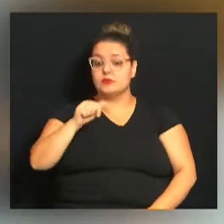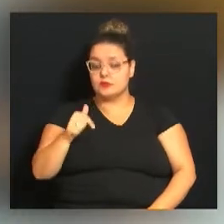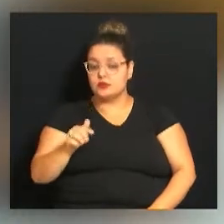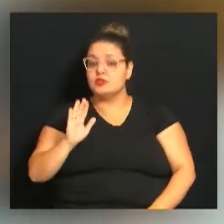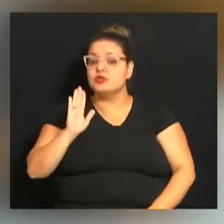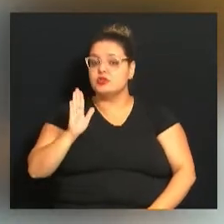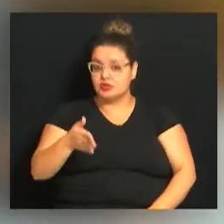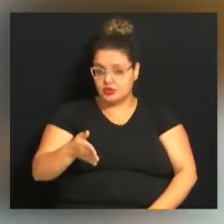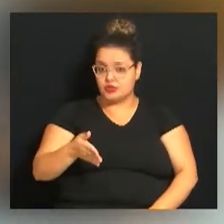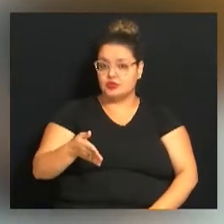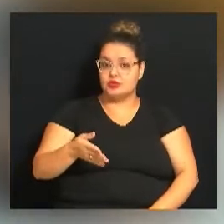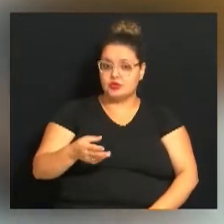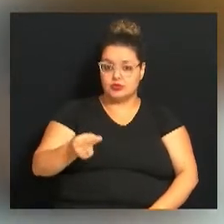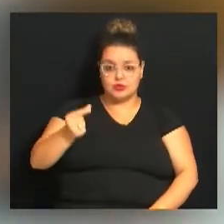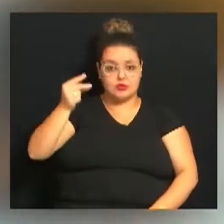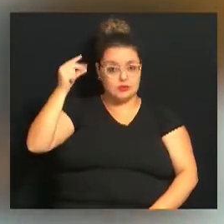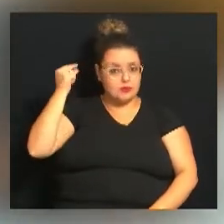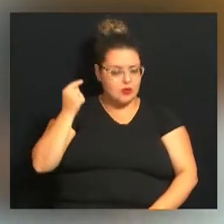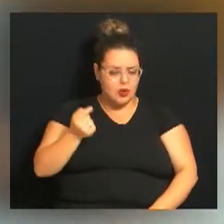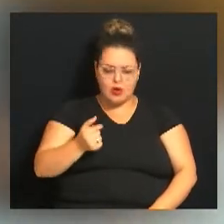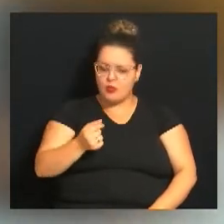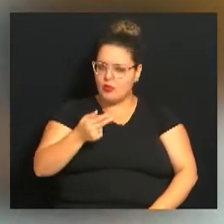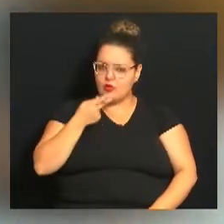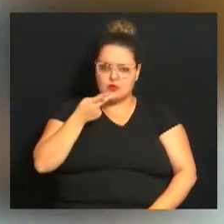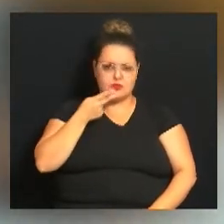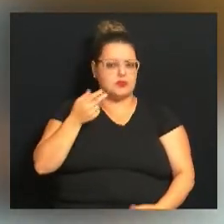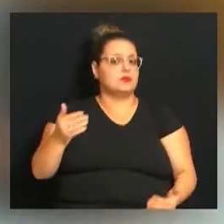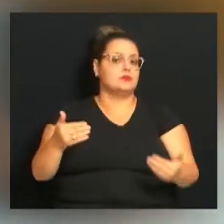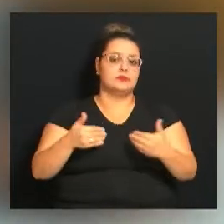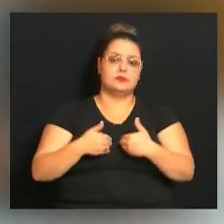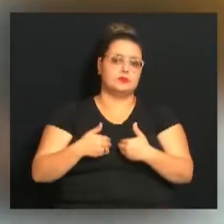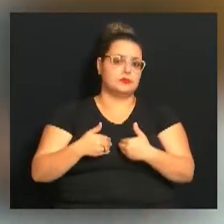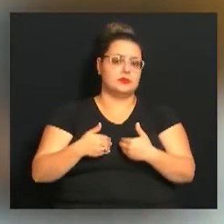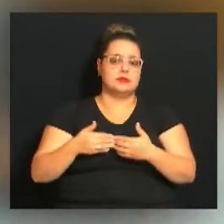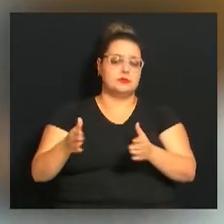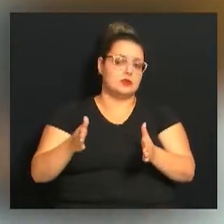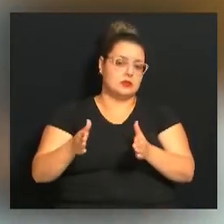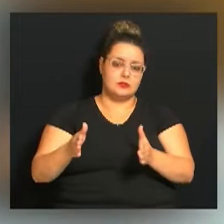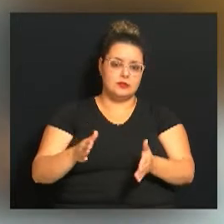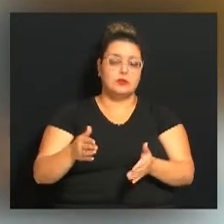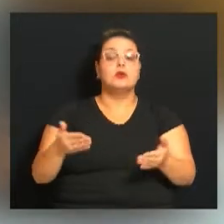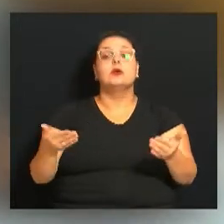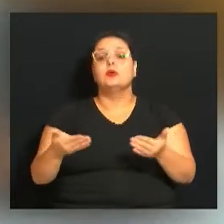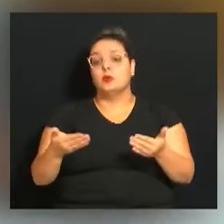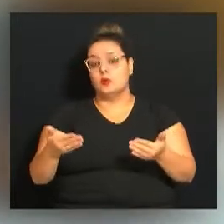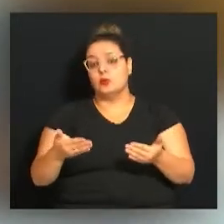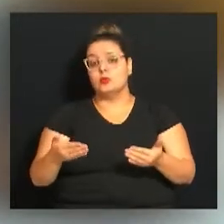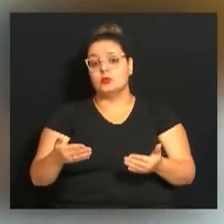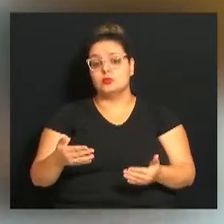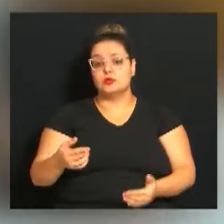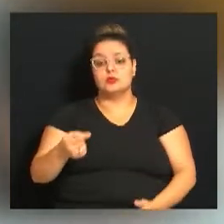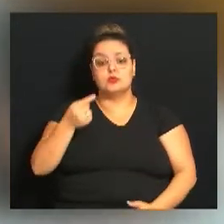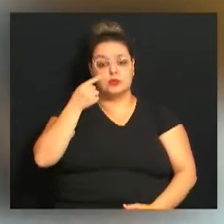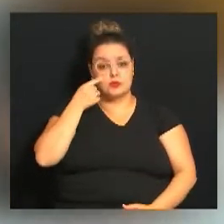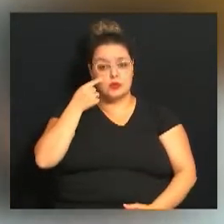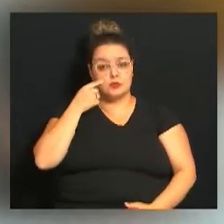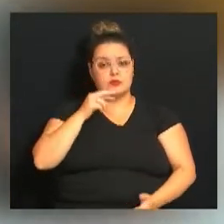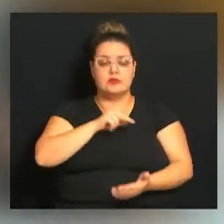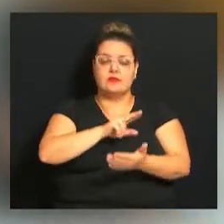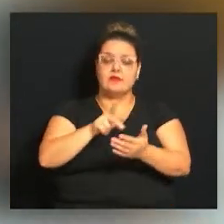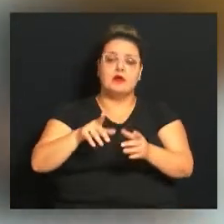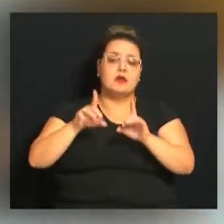Acredito que pouco se falava de autismo nessa época. E hoje nós vemos aí muitas